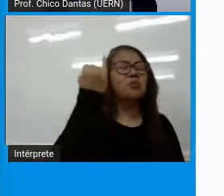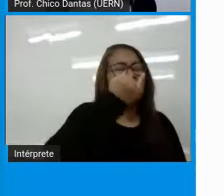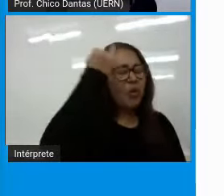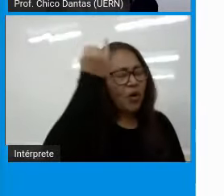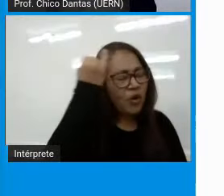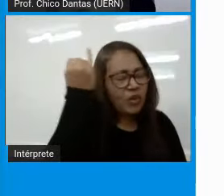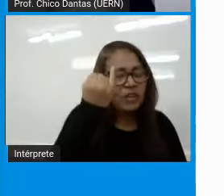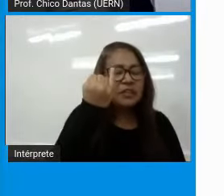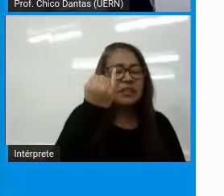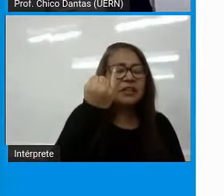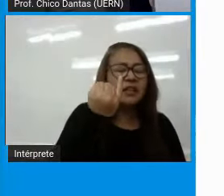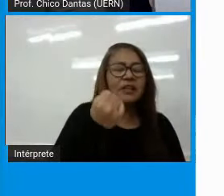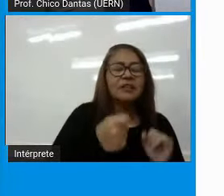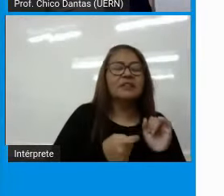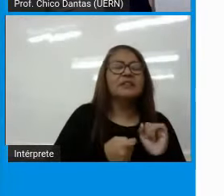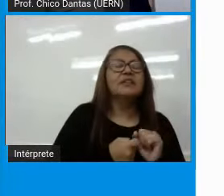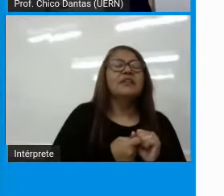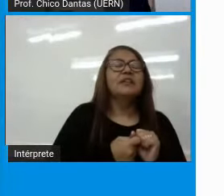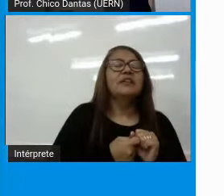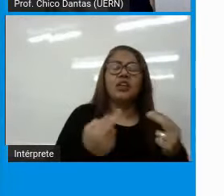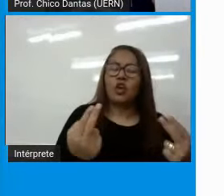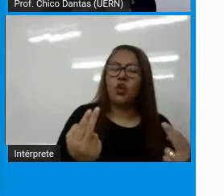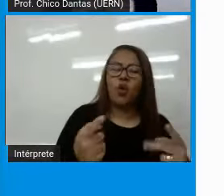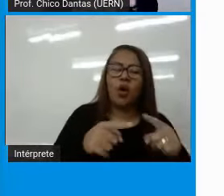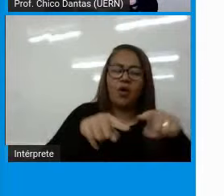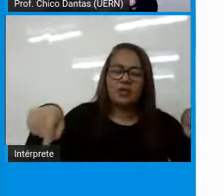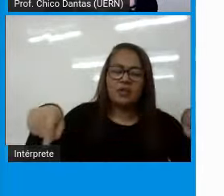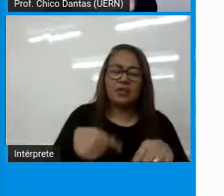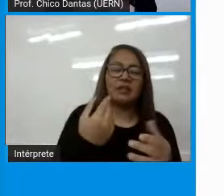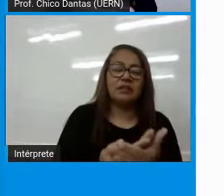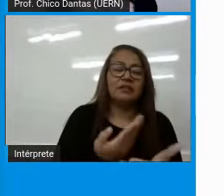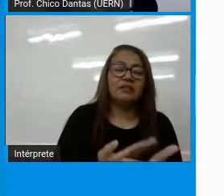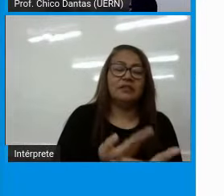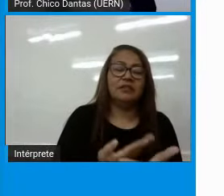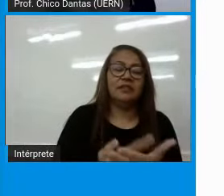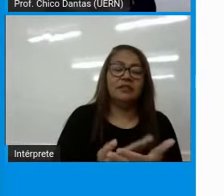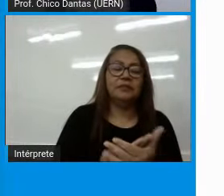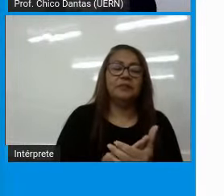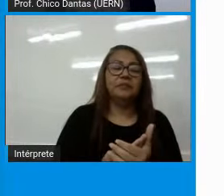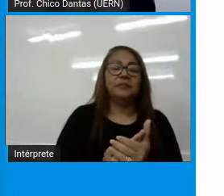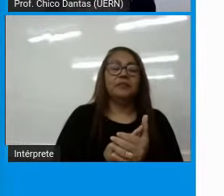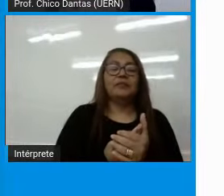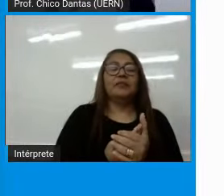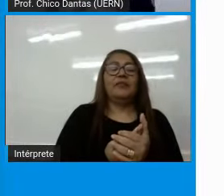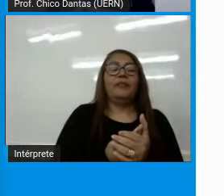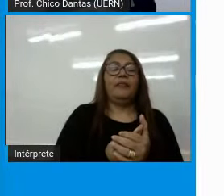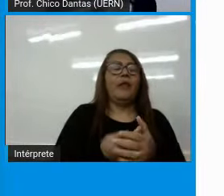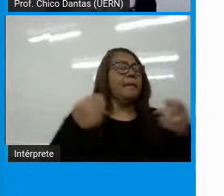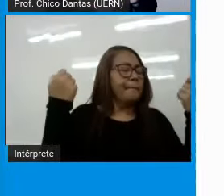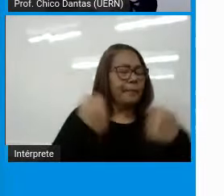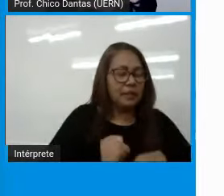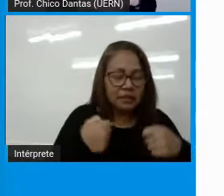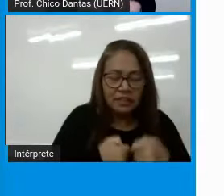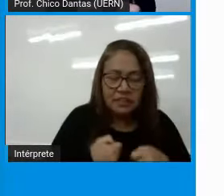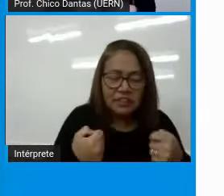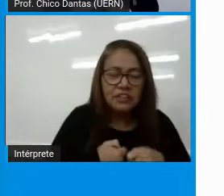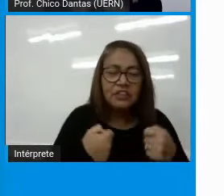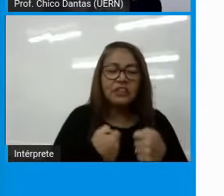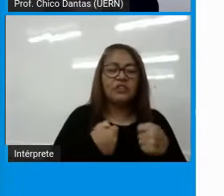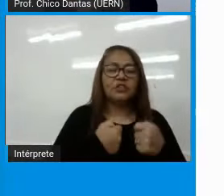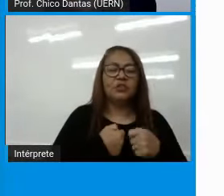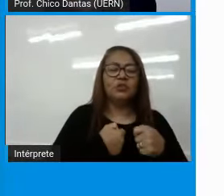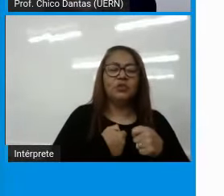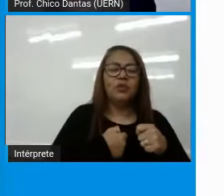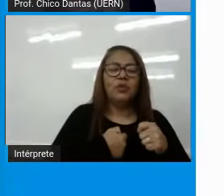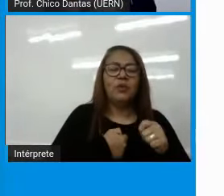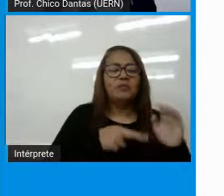que eu coloco lá na sala, no Google Classroom? O registro de todas as minhas aulas, o material disponível. É lá